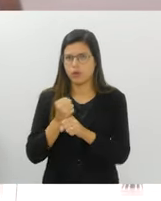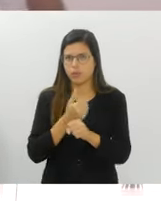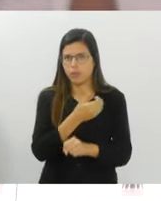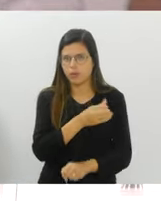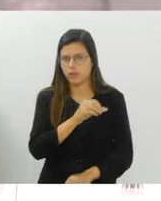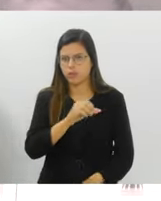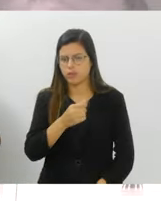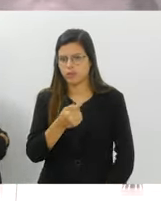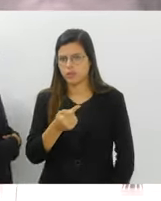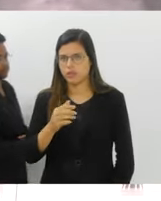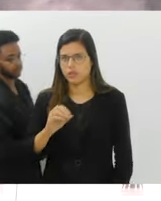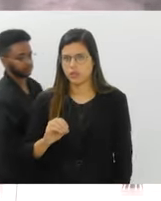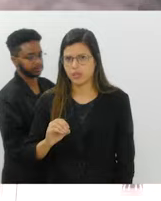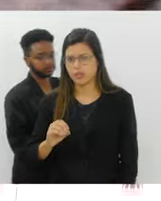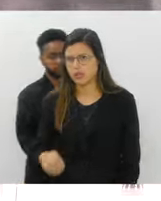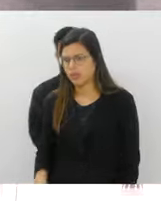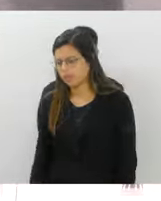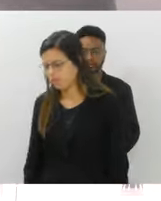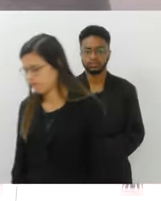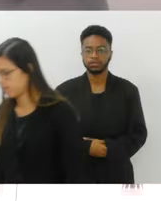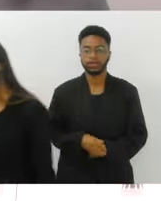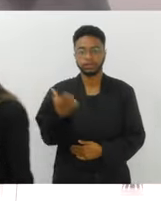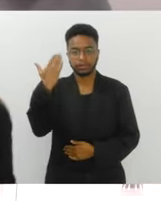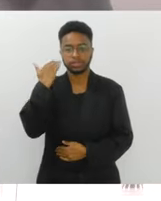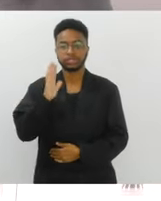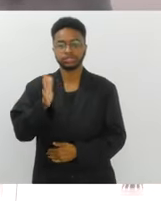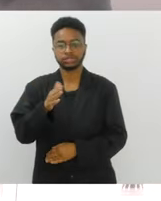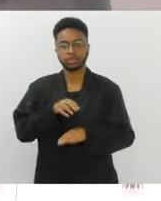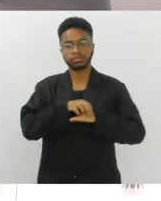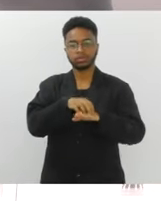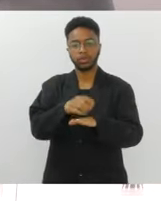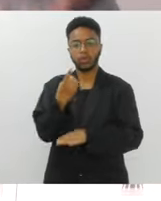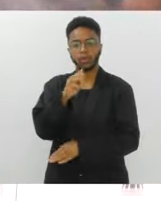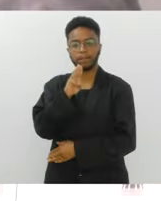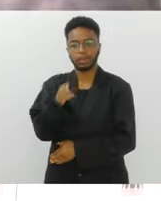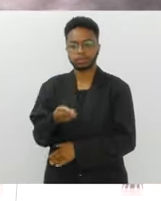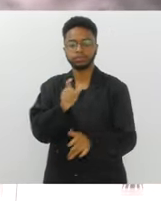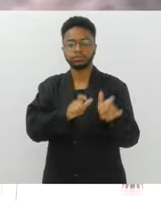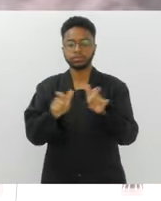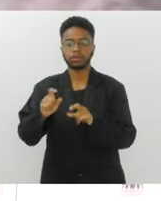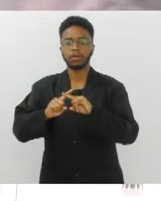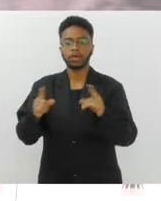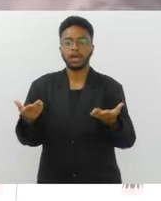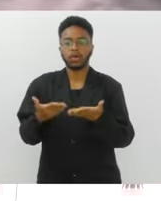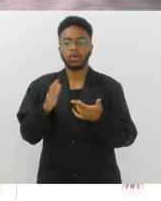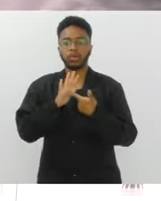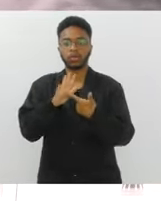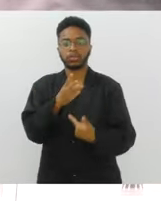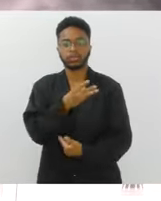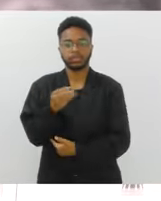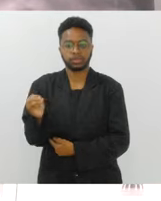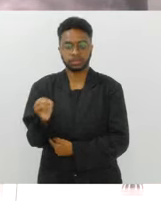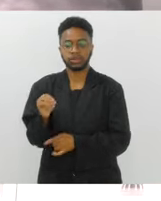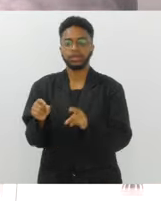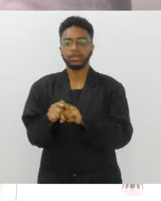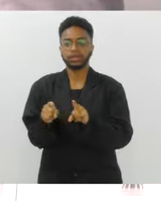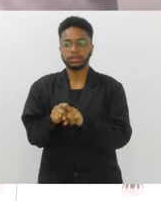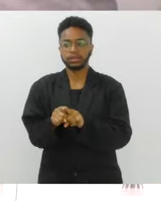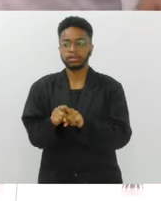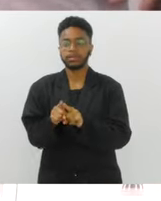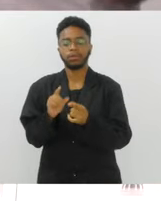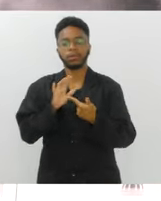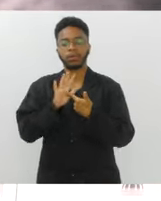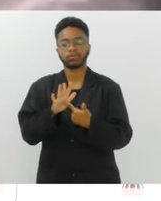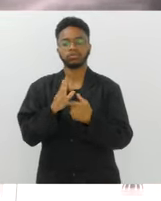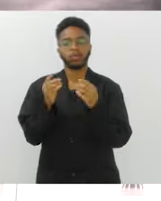levar 1 milhão de habitantes, hoje leva 300, a gente fala da importância do que é esse transporte, da importância do que a gente está tratando